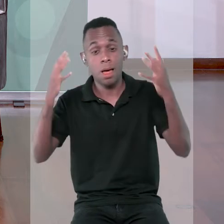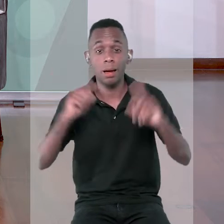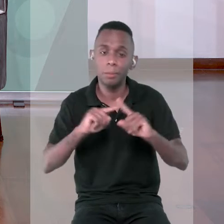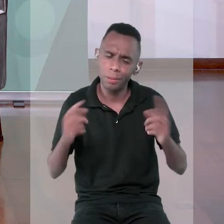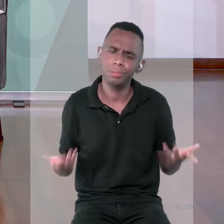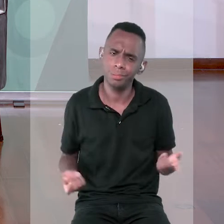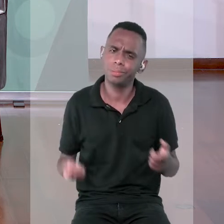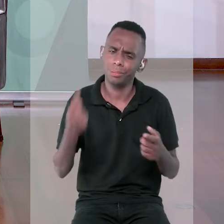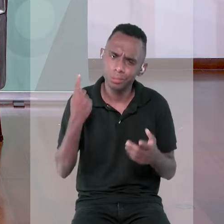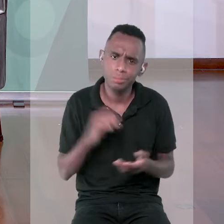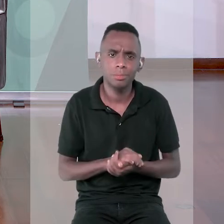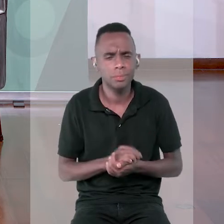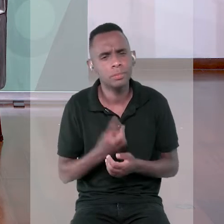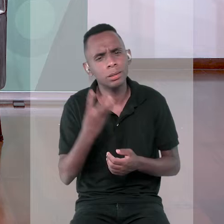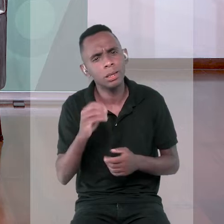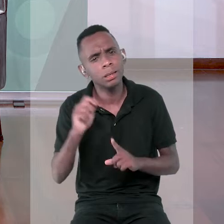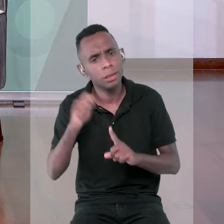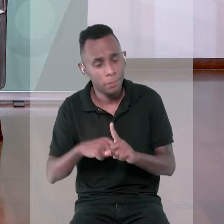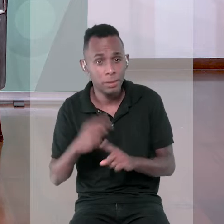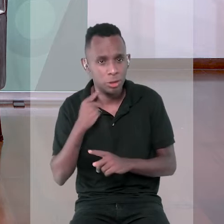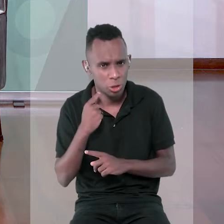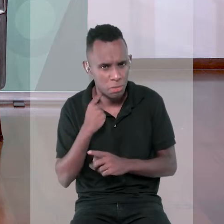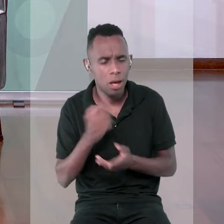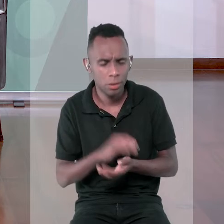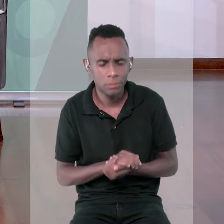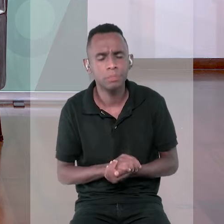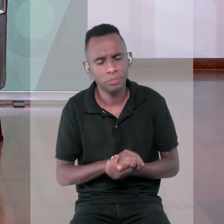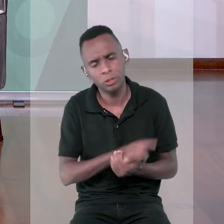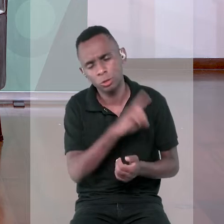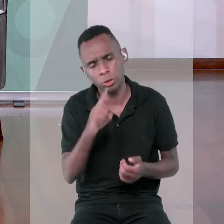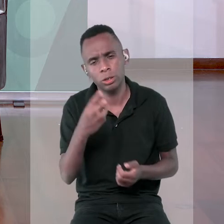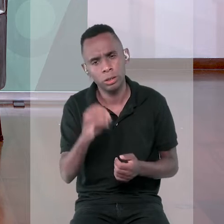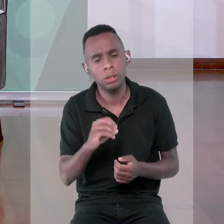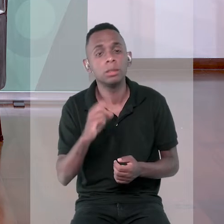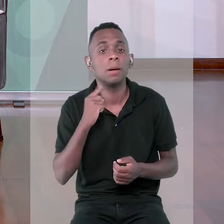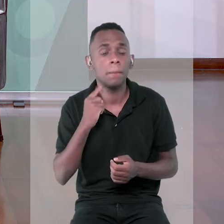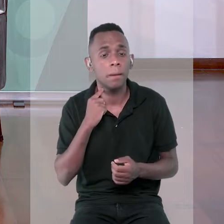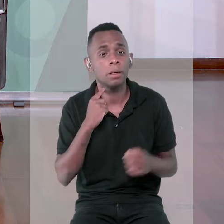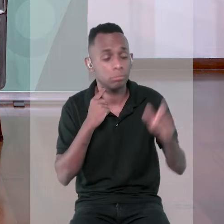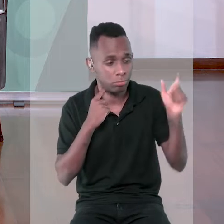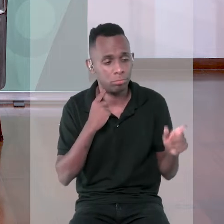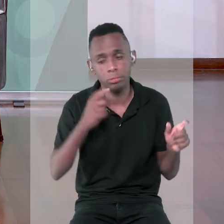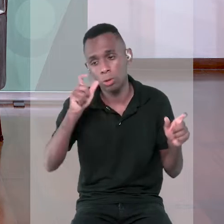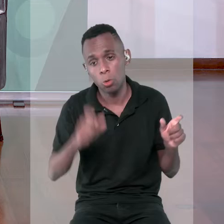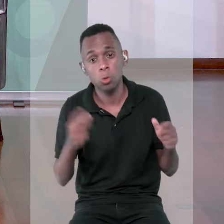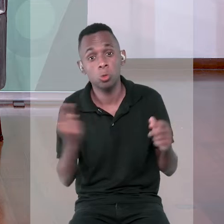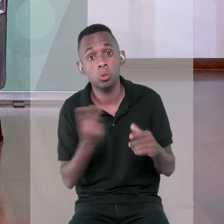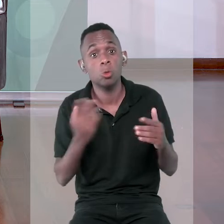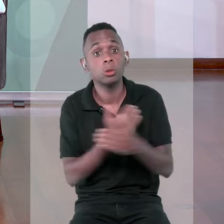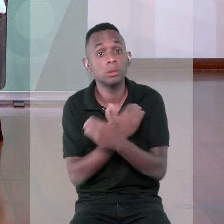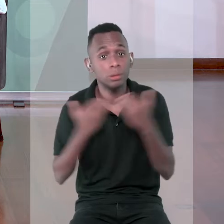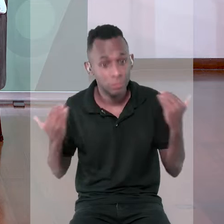esse aqui é impressionante. É 30 de maio, né? A data é 30 Exato, de maio. da Joana d'Arc. E aí ele morre